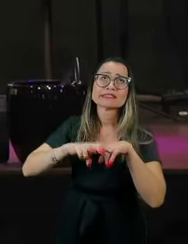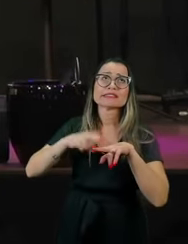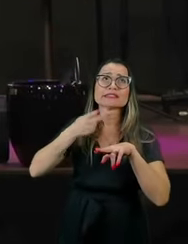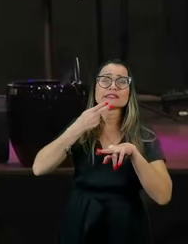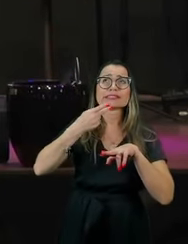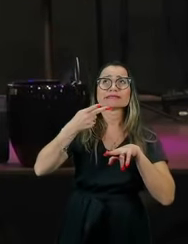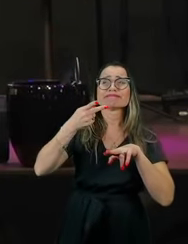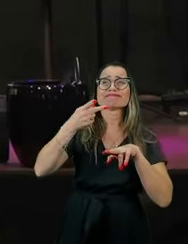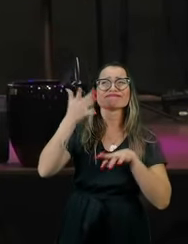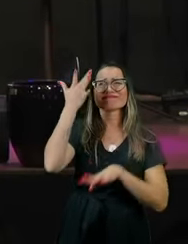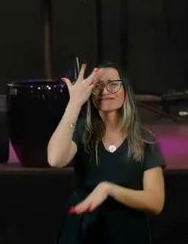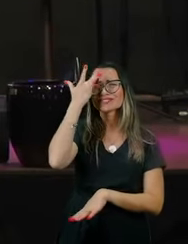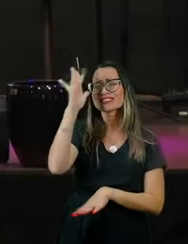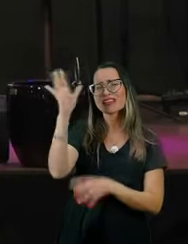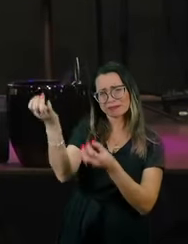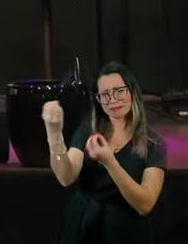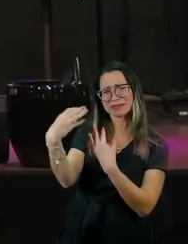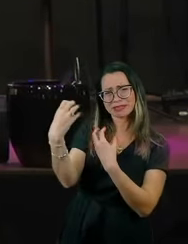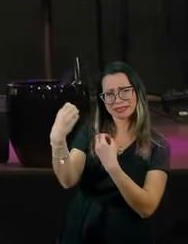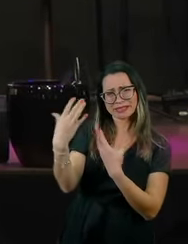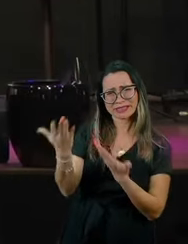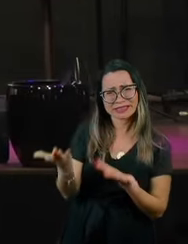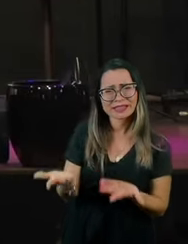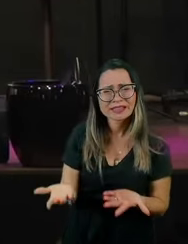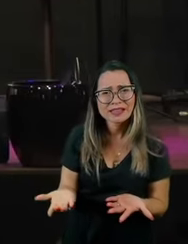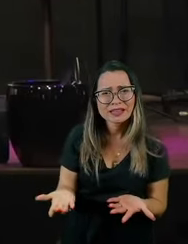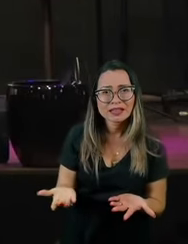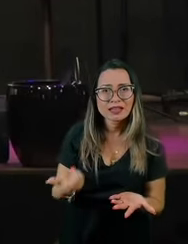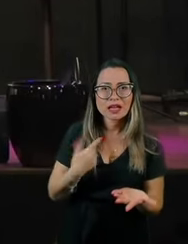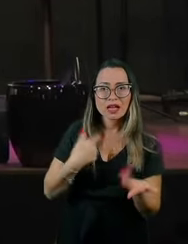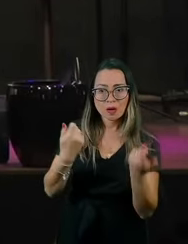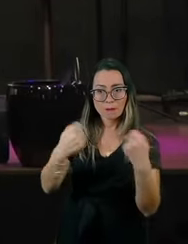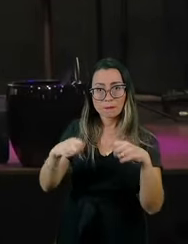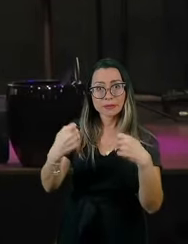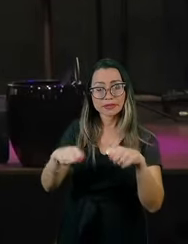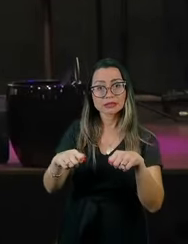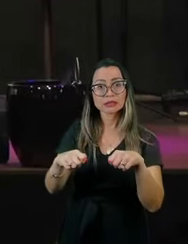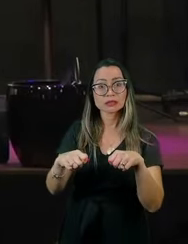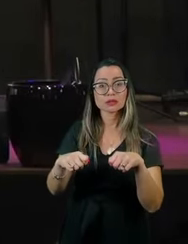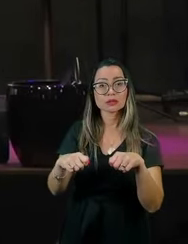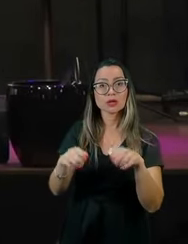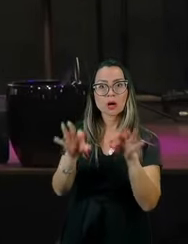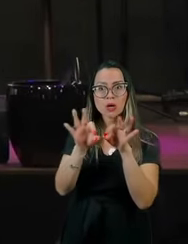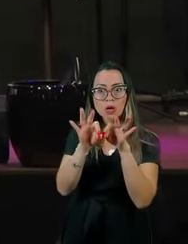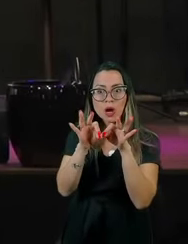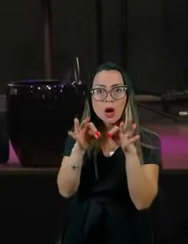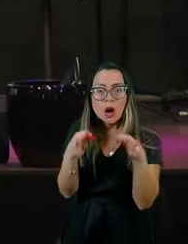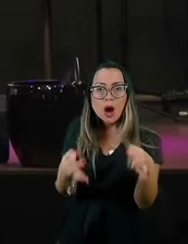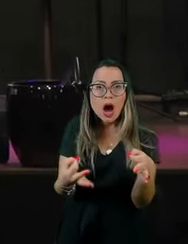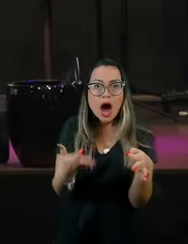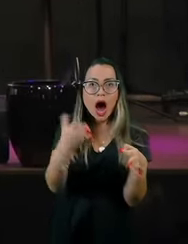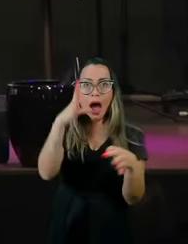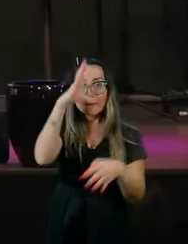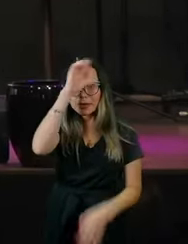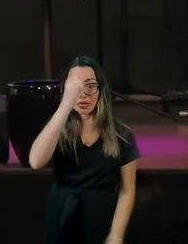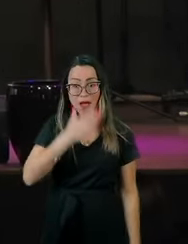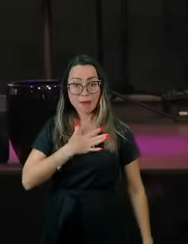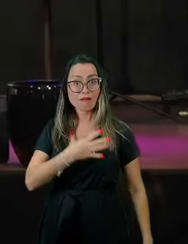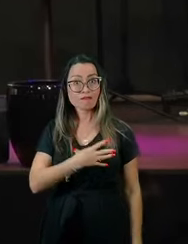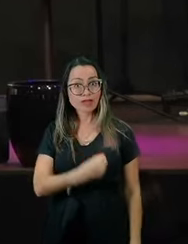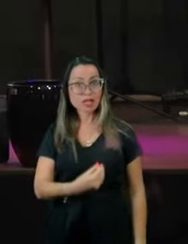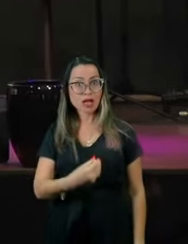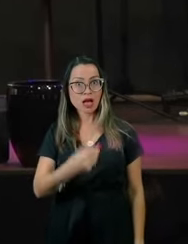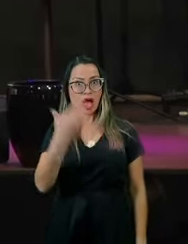sobre isso, me ensina. Eu tenho que ter humildade de aprender com a Vitória entende muito das coisas de tecnologia, ela já está à